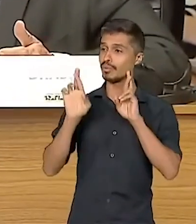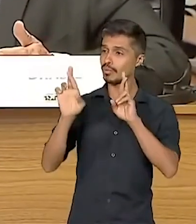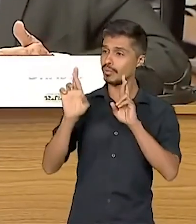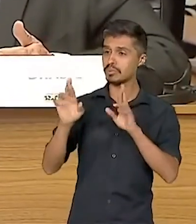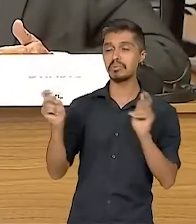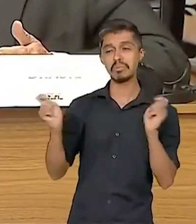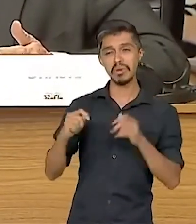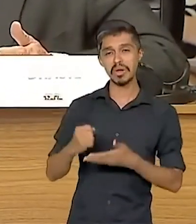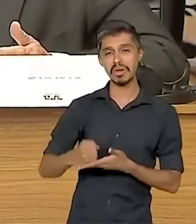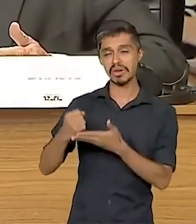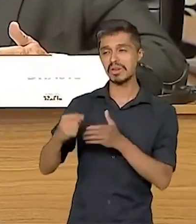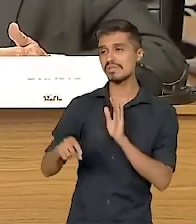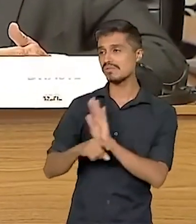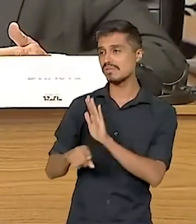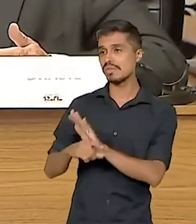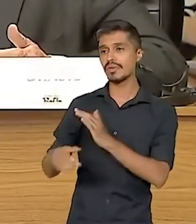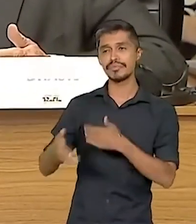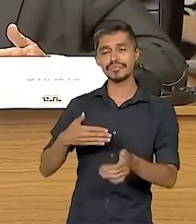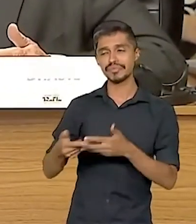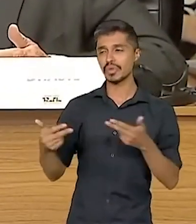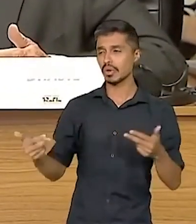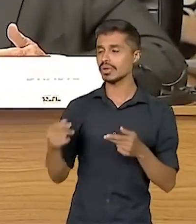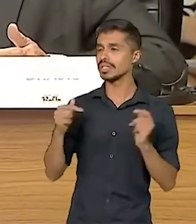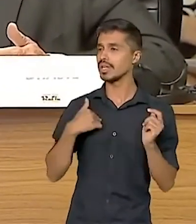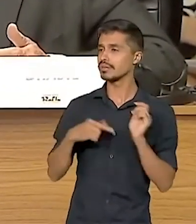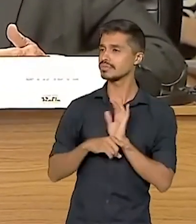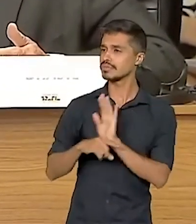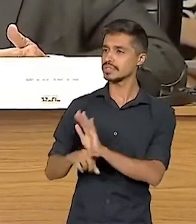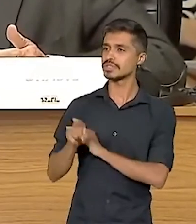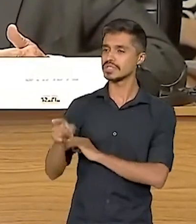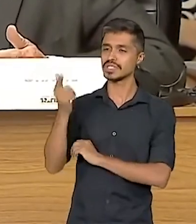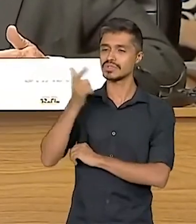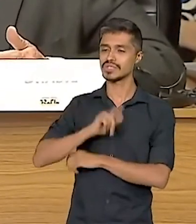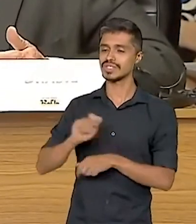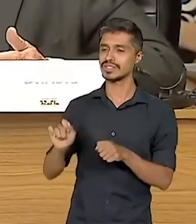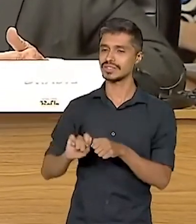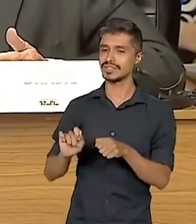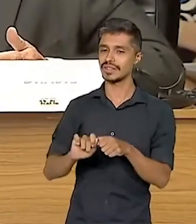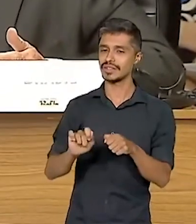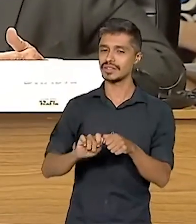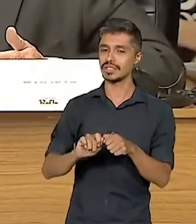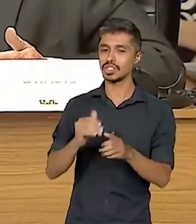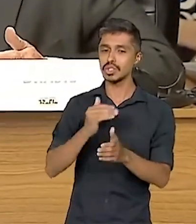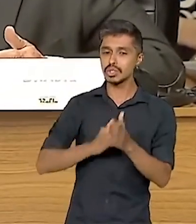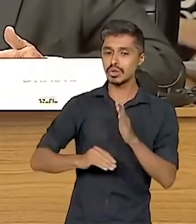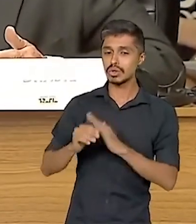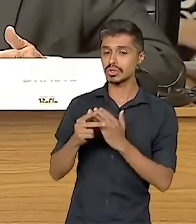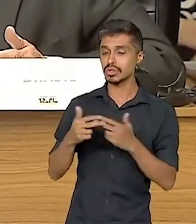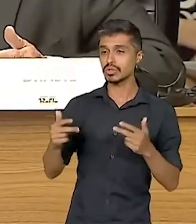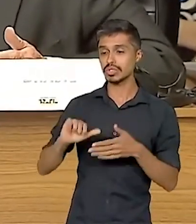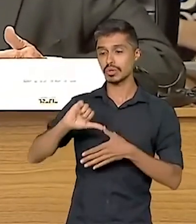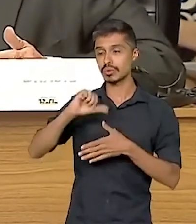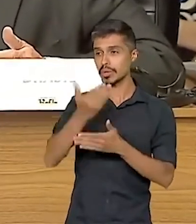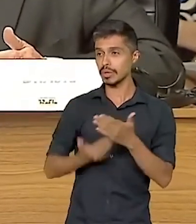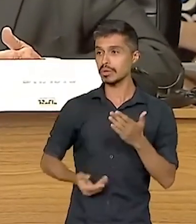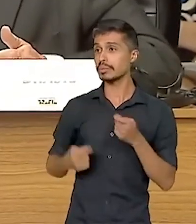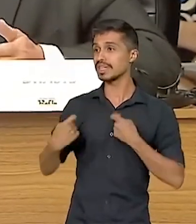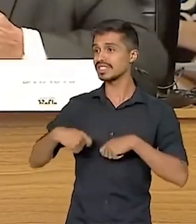e fazendo o que for necessário para te ajudar, para que você consiga fazer tudo aquilo que o Mercosul